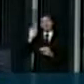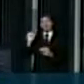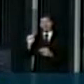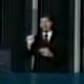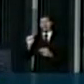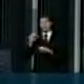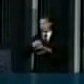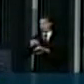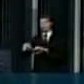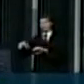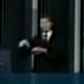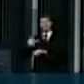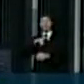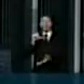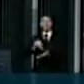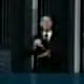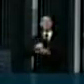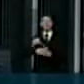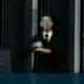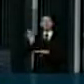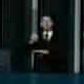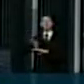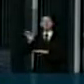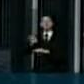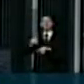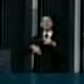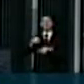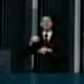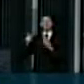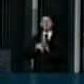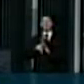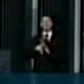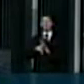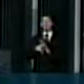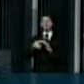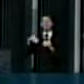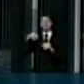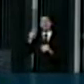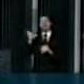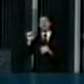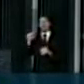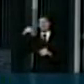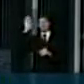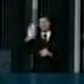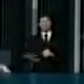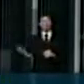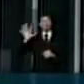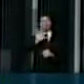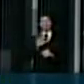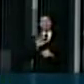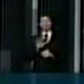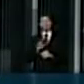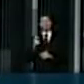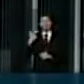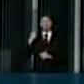formávamos o maior polo exportador de móveis do Brasil. E desde 2004,